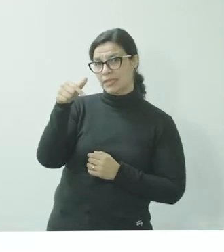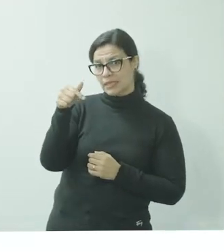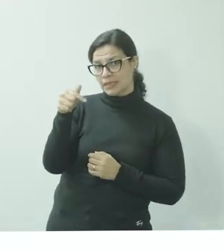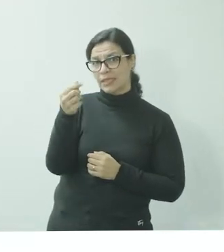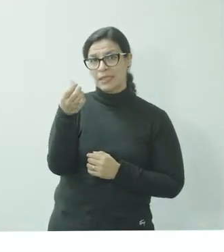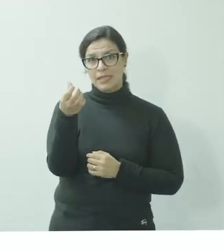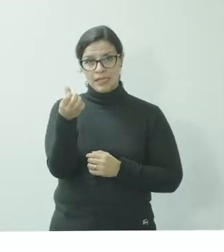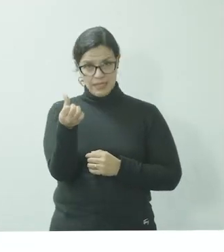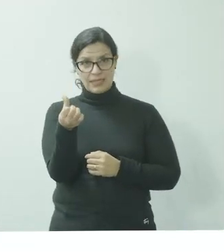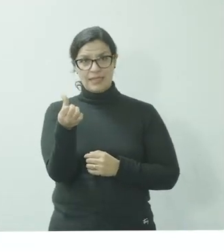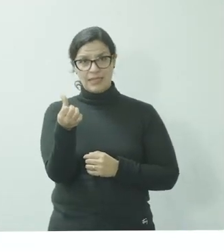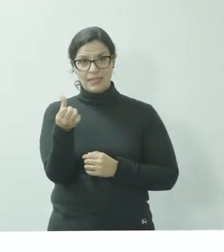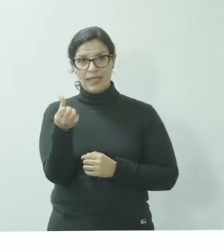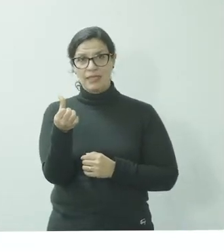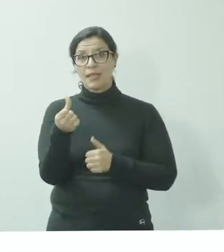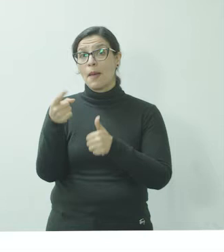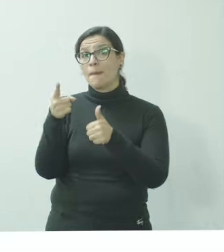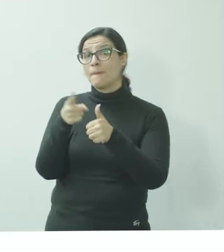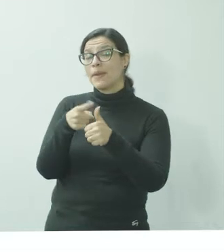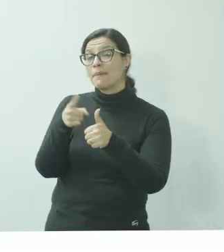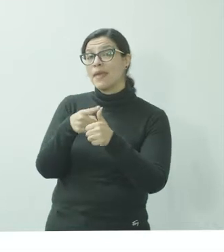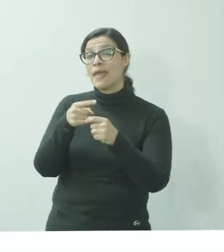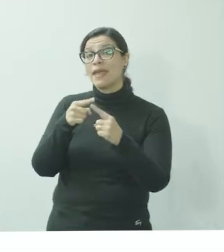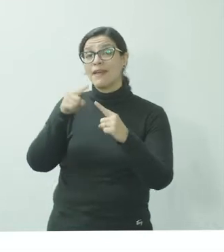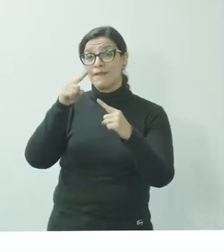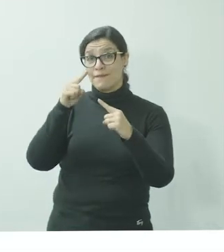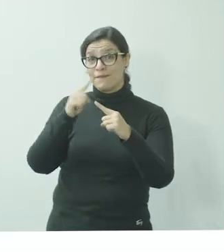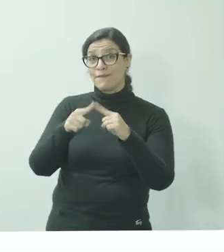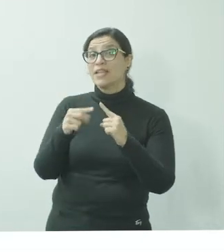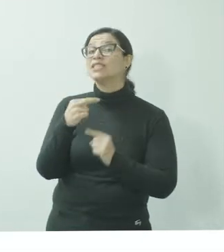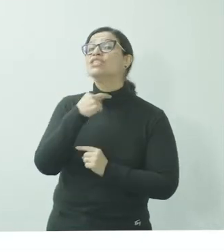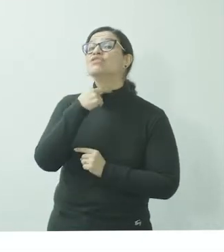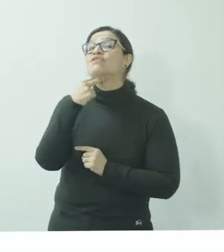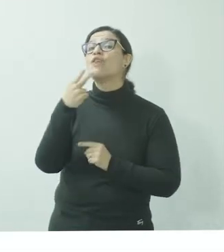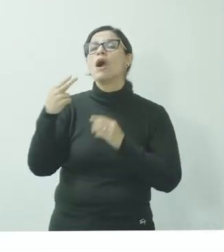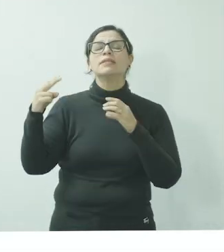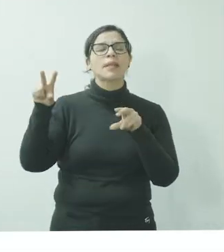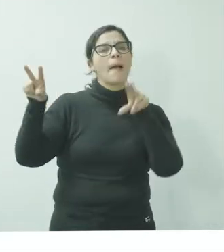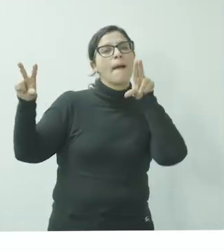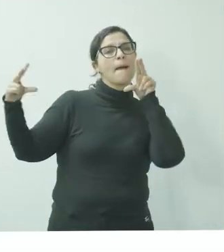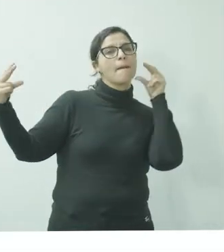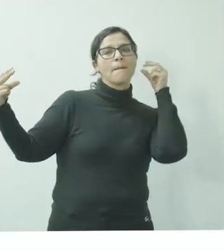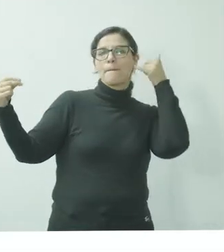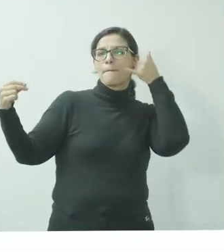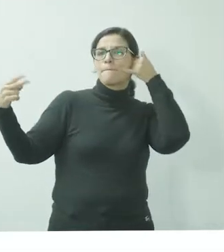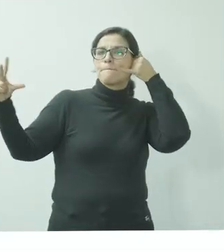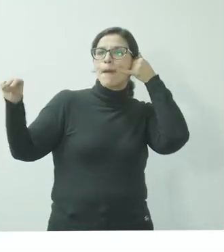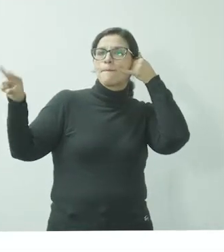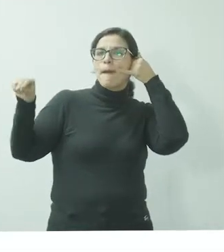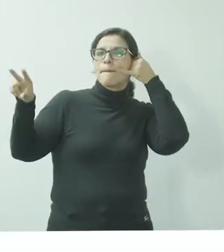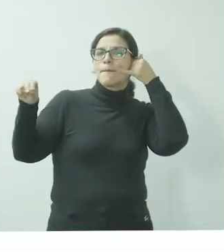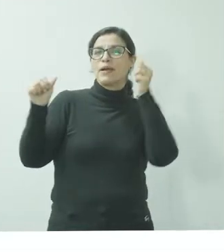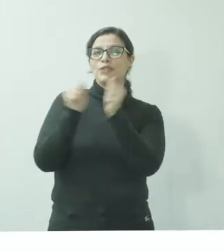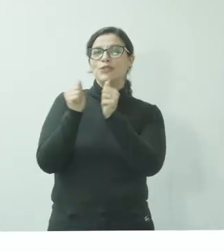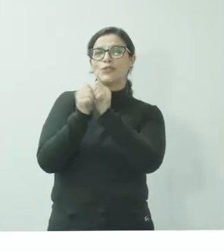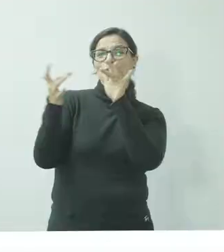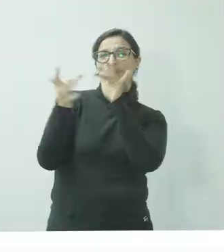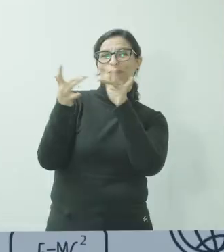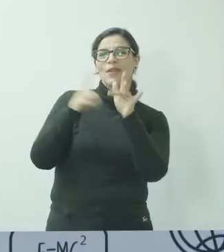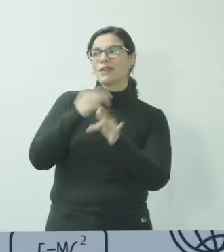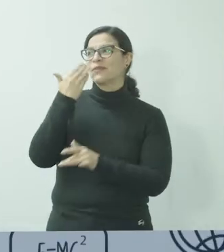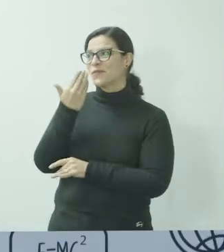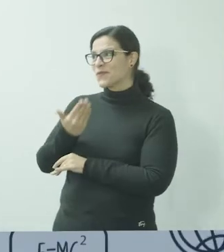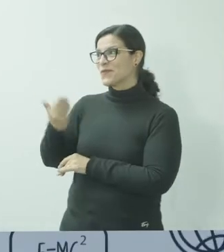1876 a primeira transmissão de voz via telefone foi realizada então só observem né o